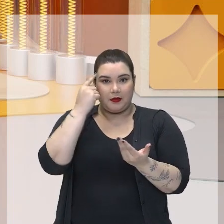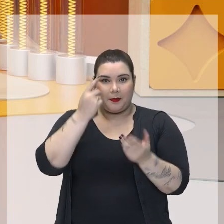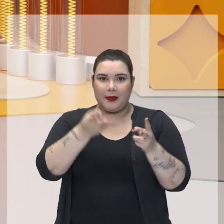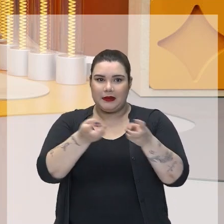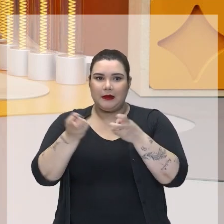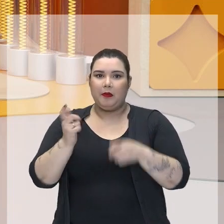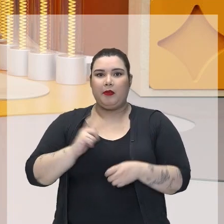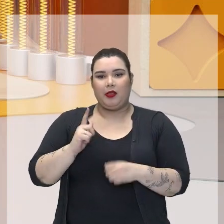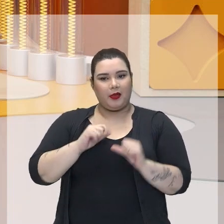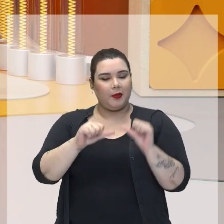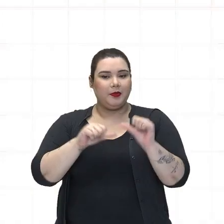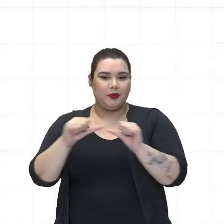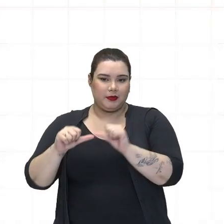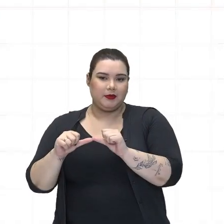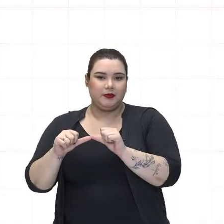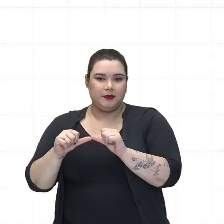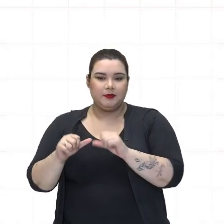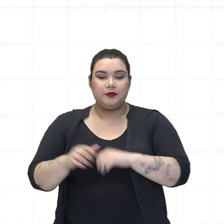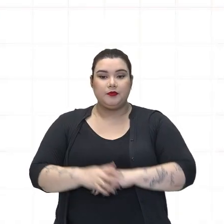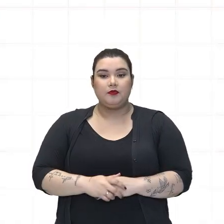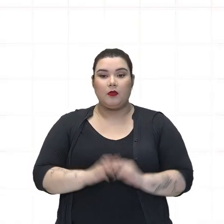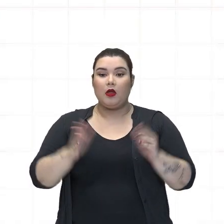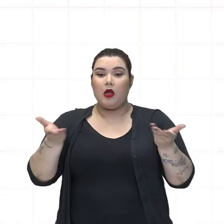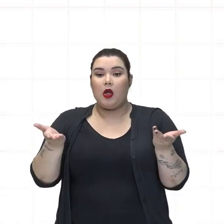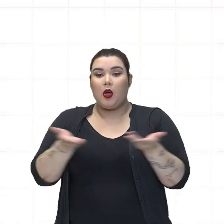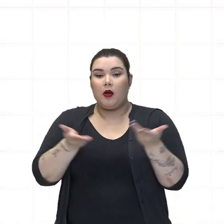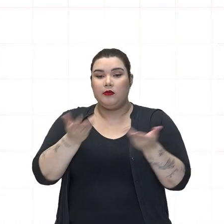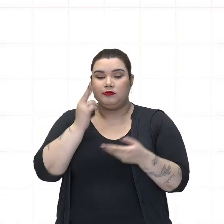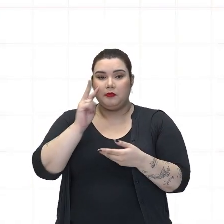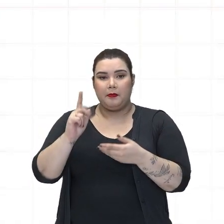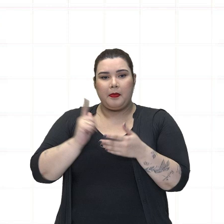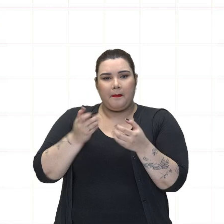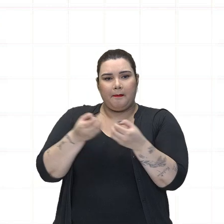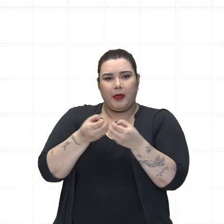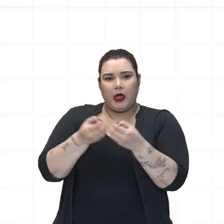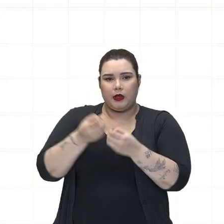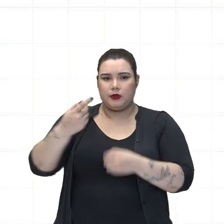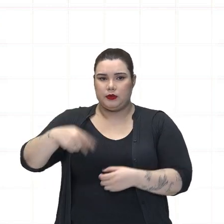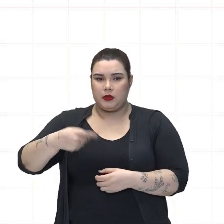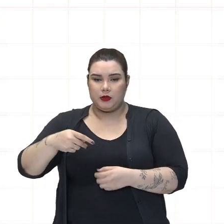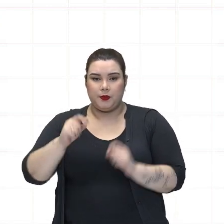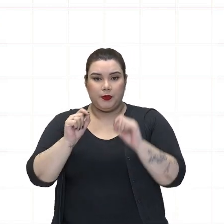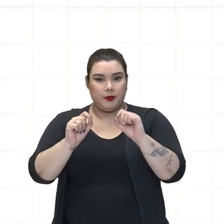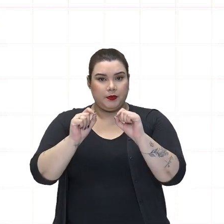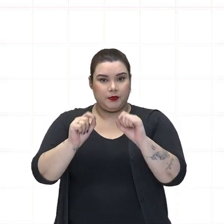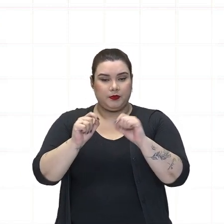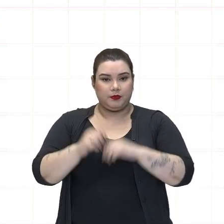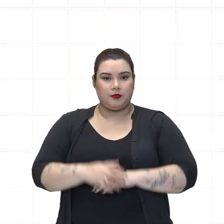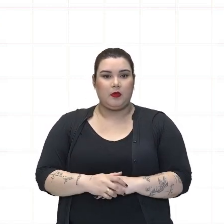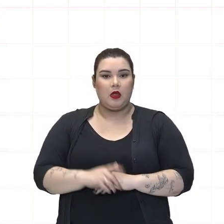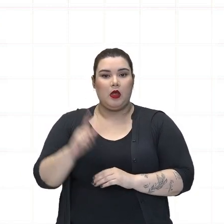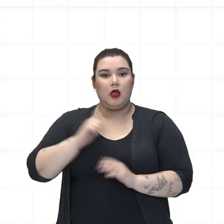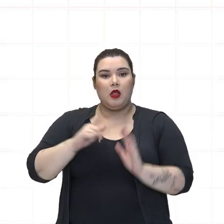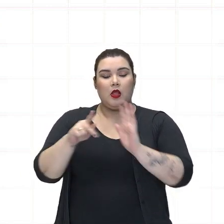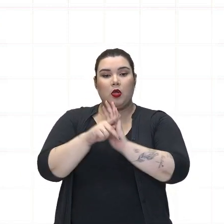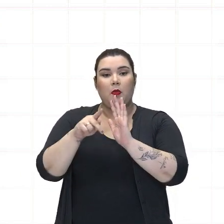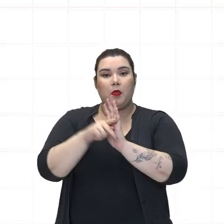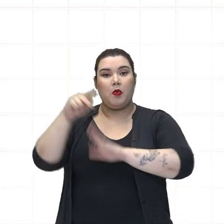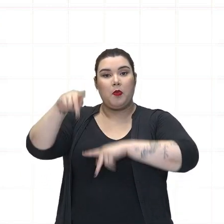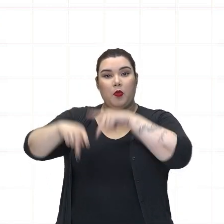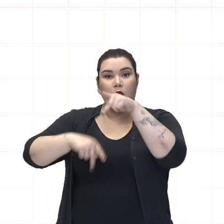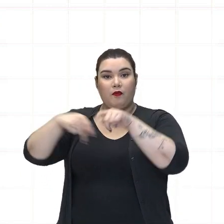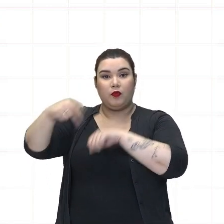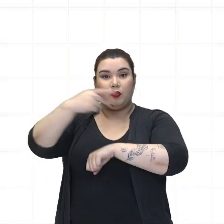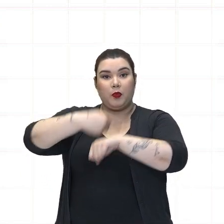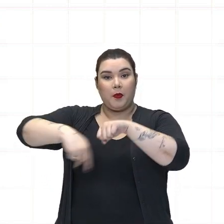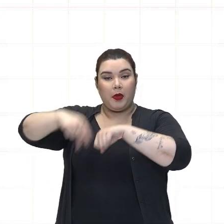né? Vamos ver então uma situação que está acontecendo bem próximo aqui da gente, por exemplo. A gente tem o povo da Guiana Francesa, né? Como a gente